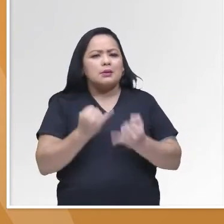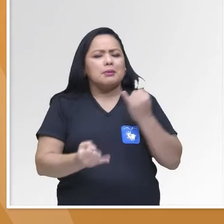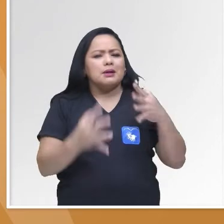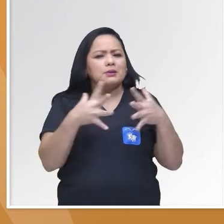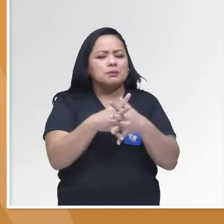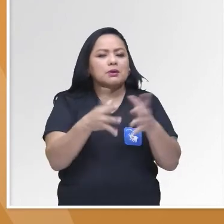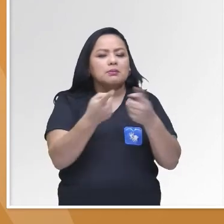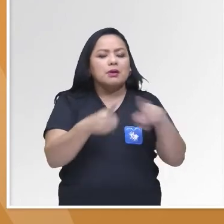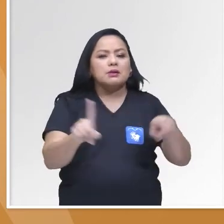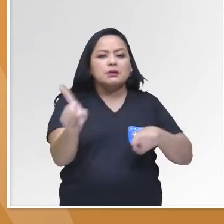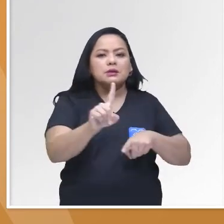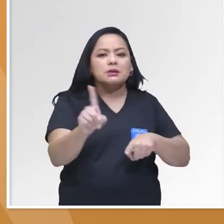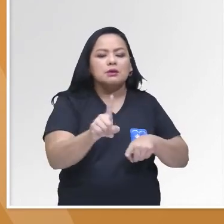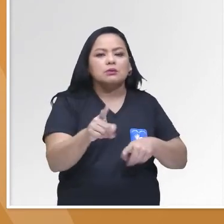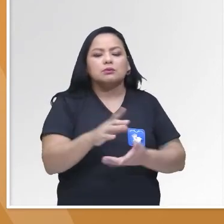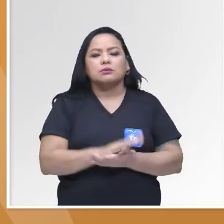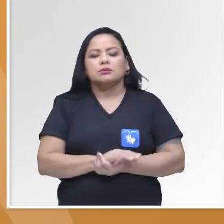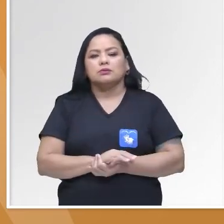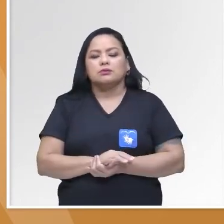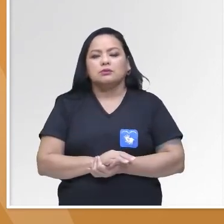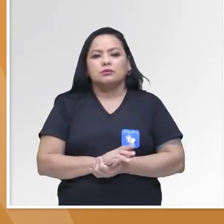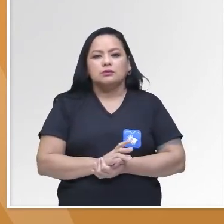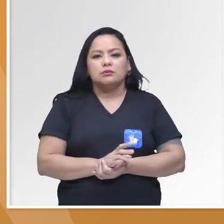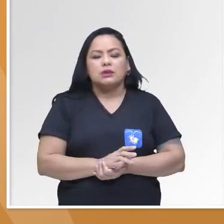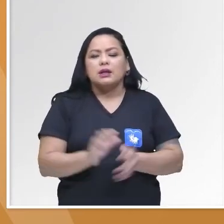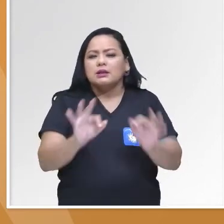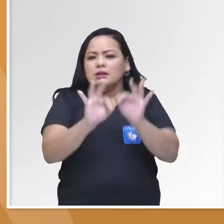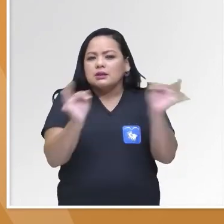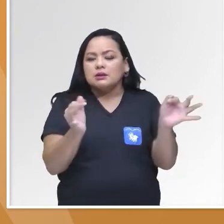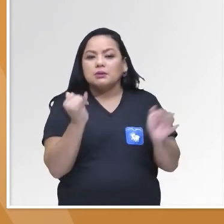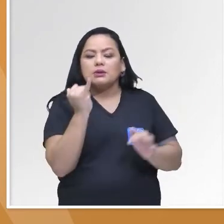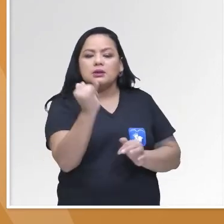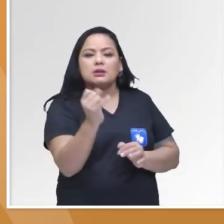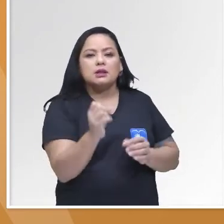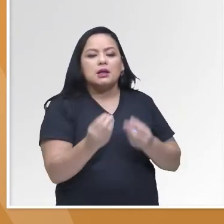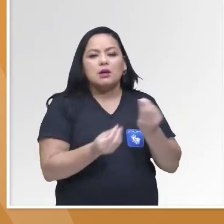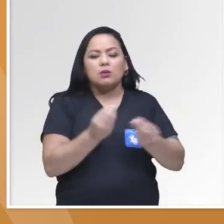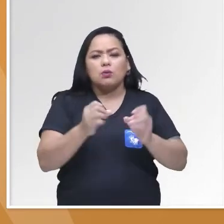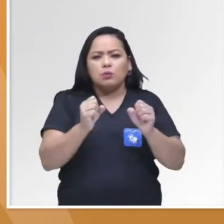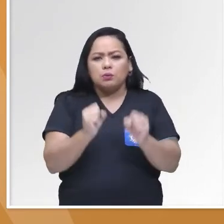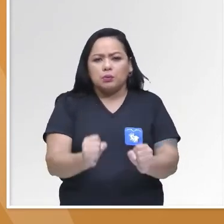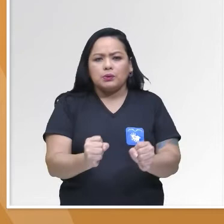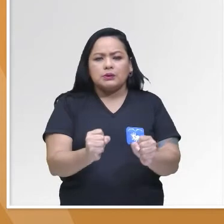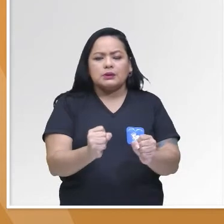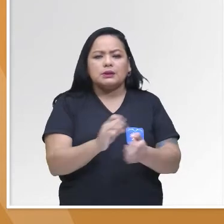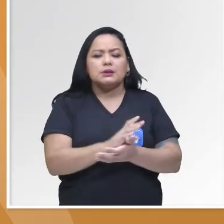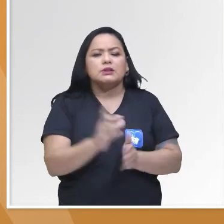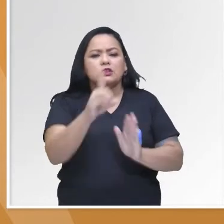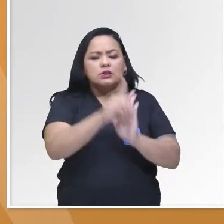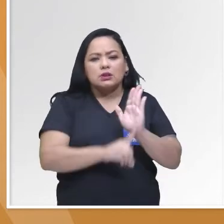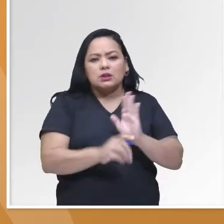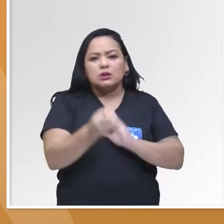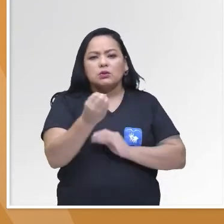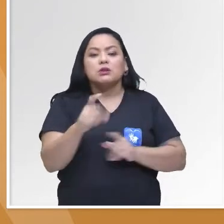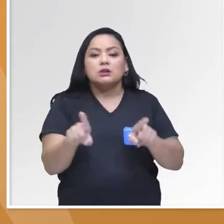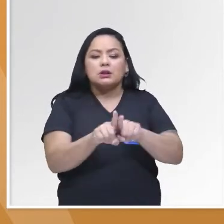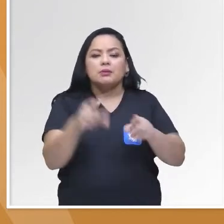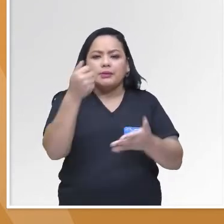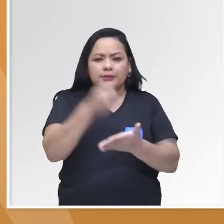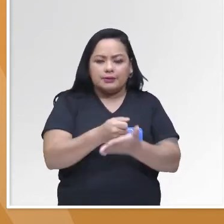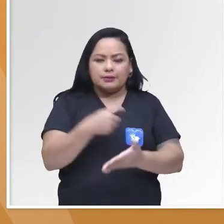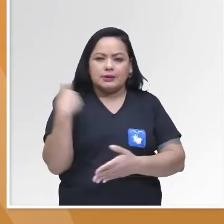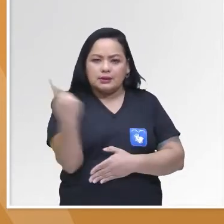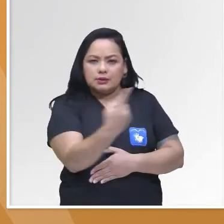é. Diria de forma bem simples, a capacidade ou direito e o dever que